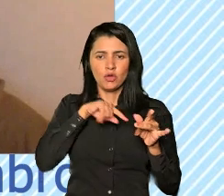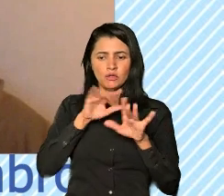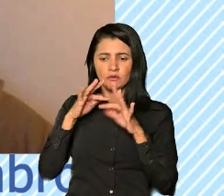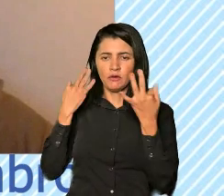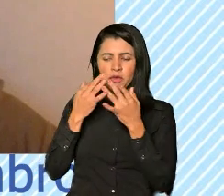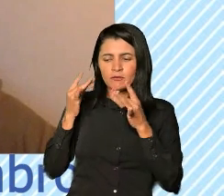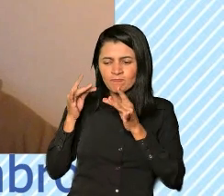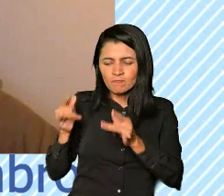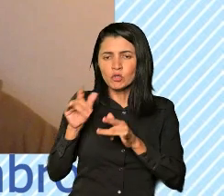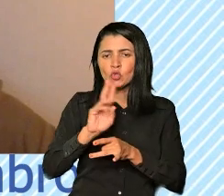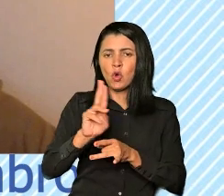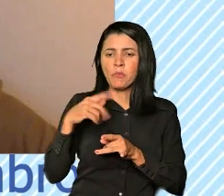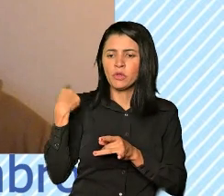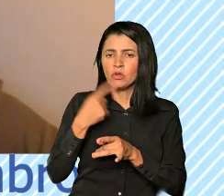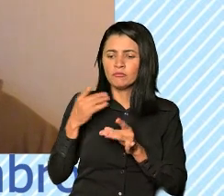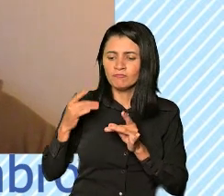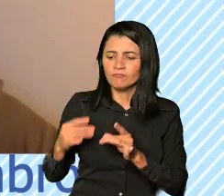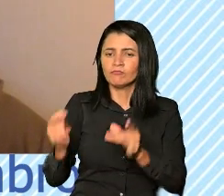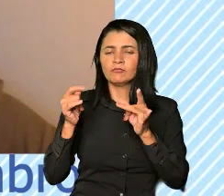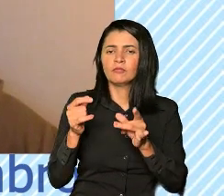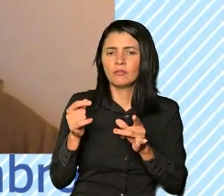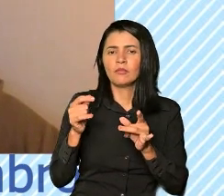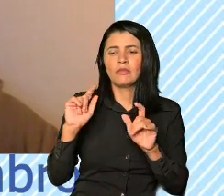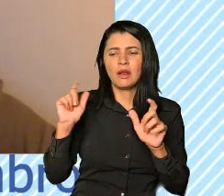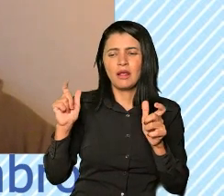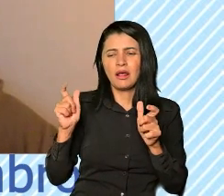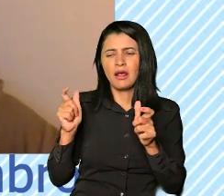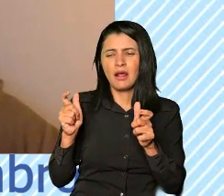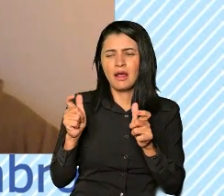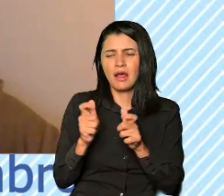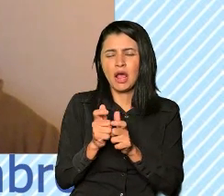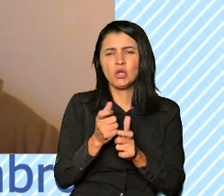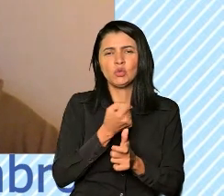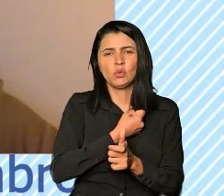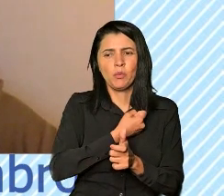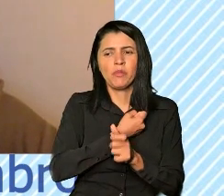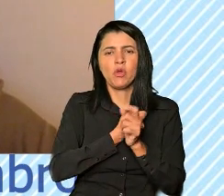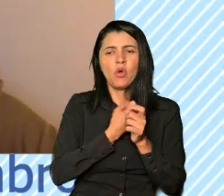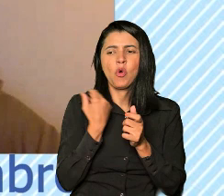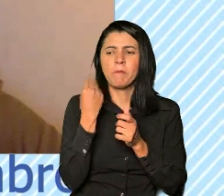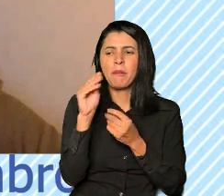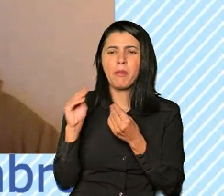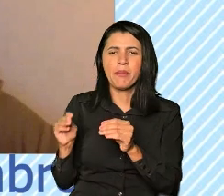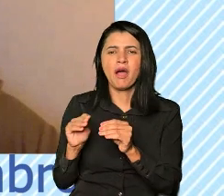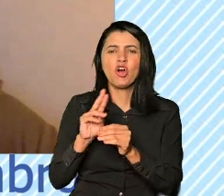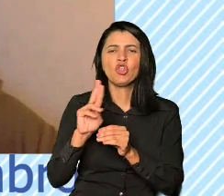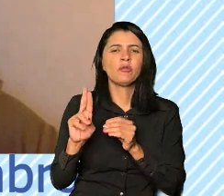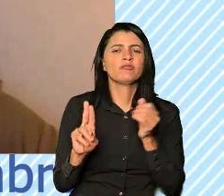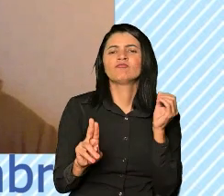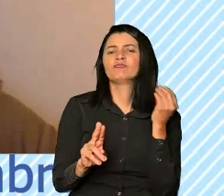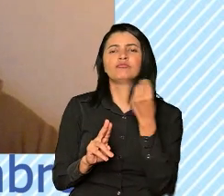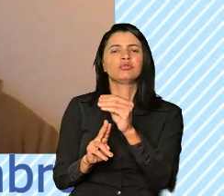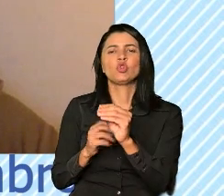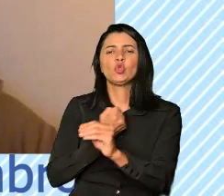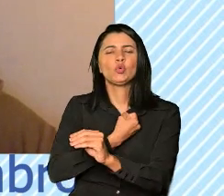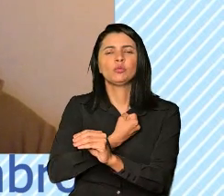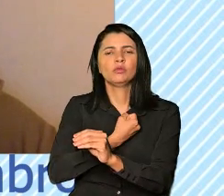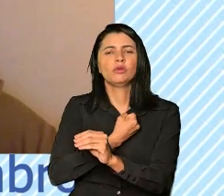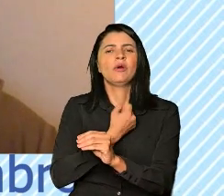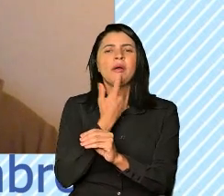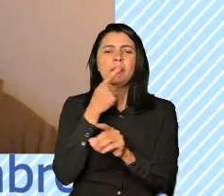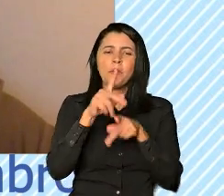família, o nosso nome, né, inclusive reduzindo a gente a um número, mas o objetivo era suprimir um povo,